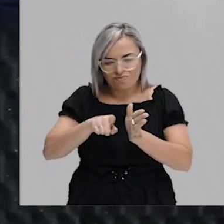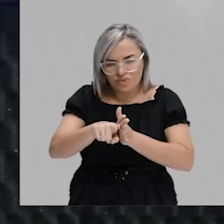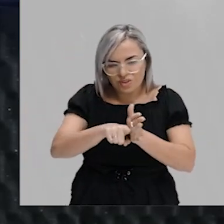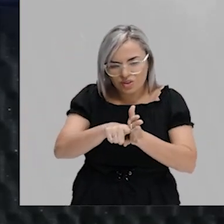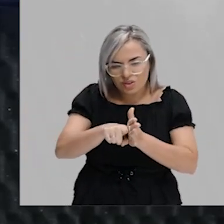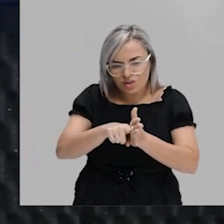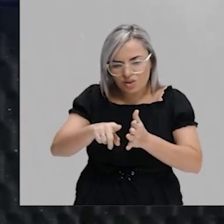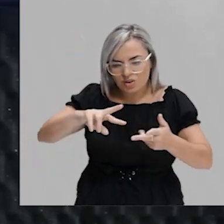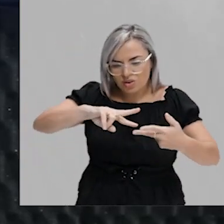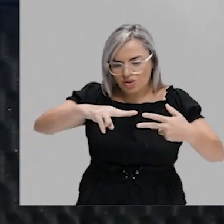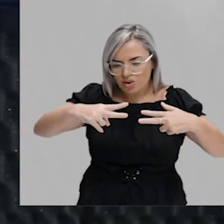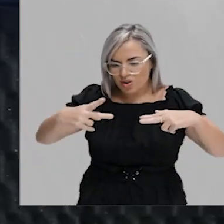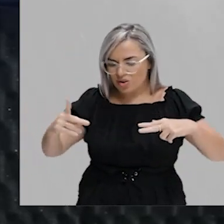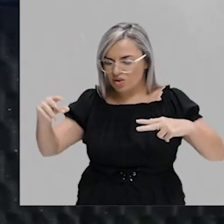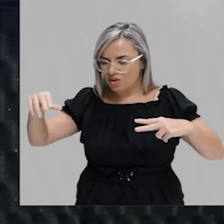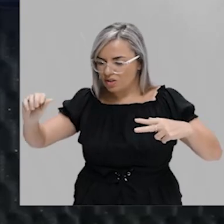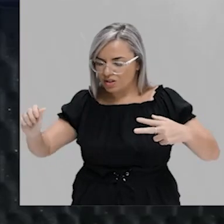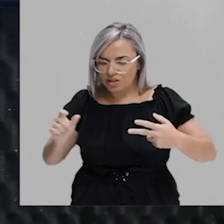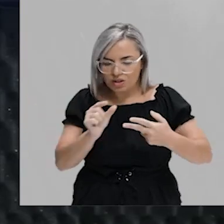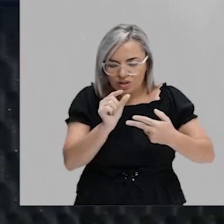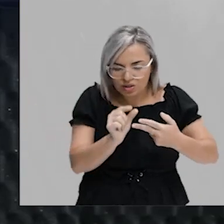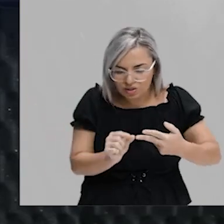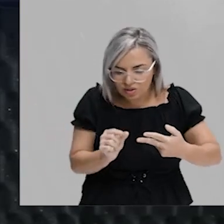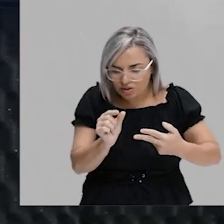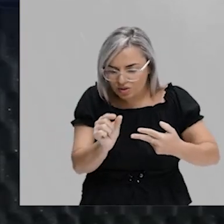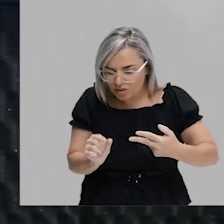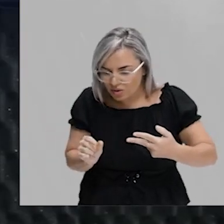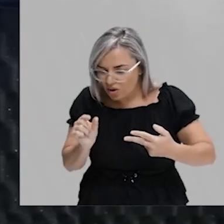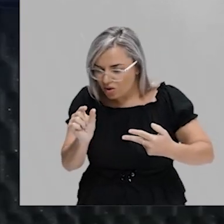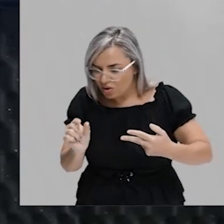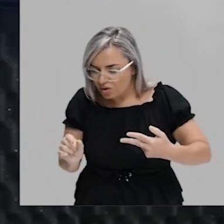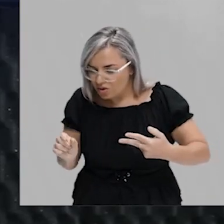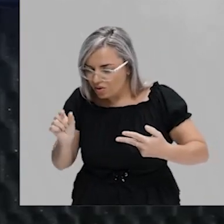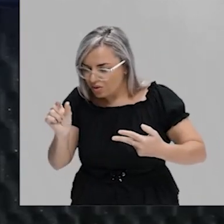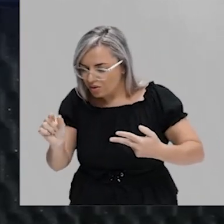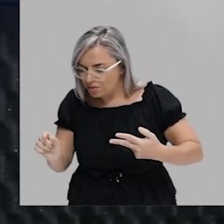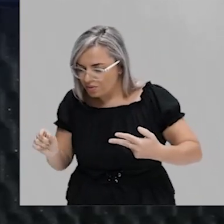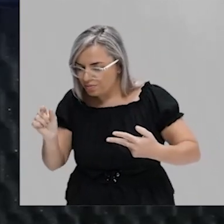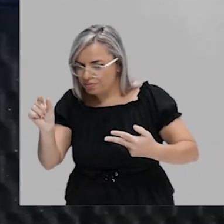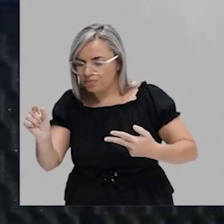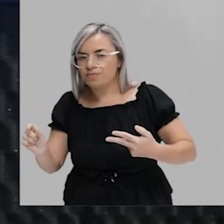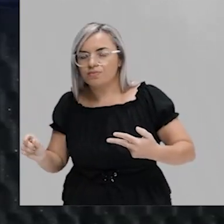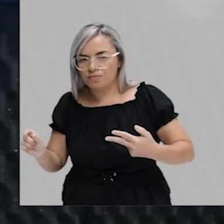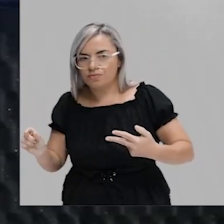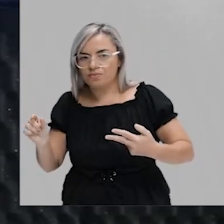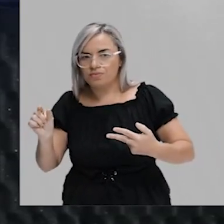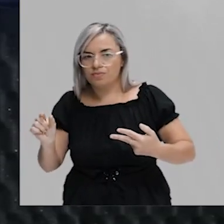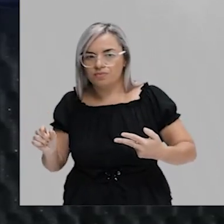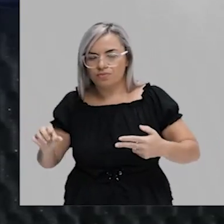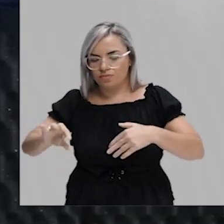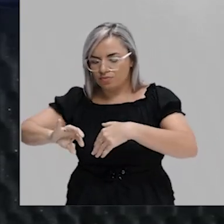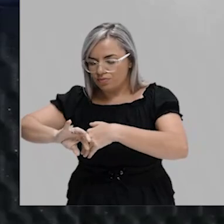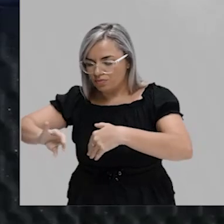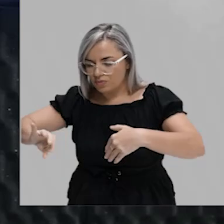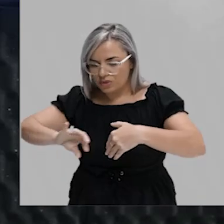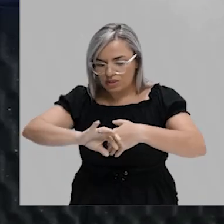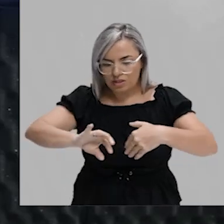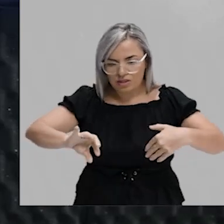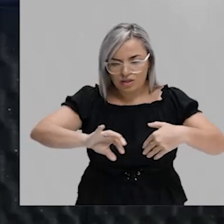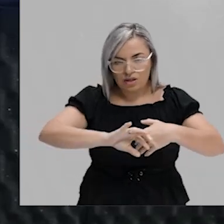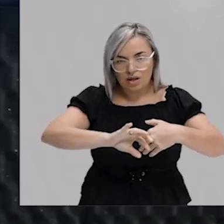em pedaços, certo? Ele vai ser cortado em pedaços e esses pedaços vão ser separados por